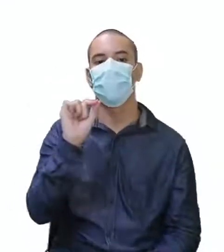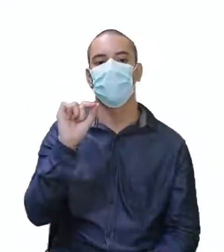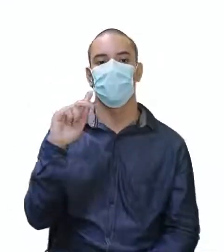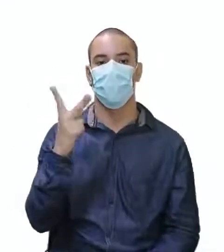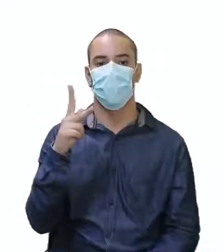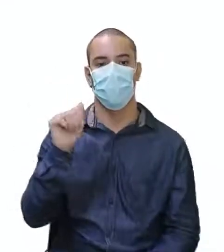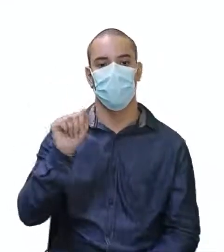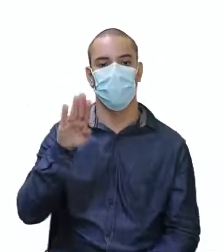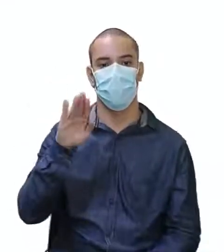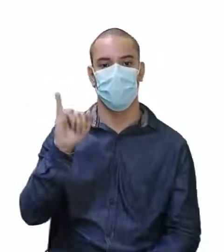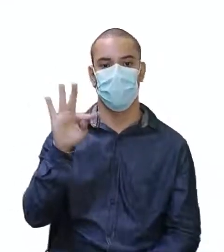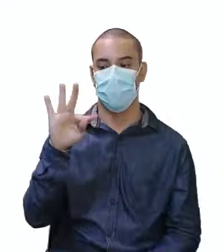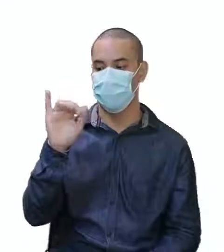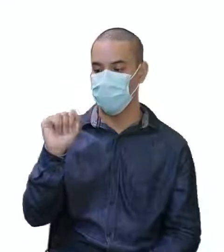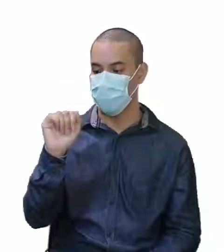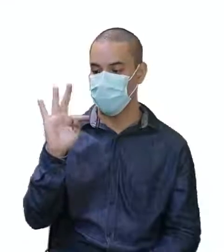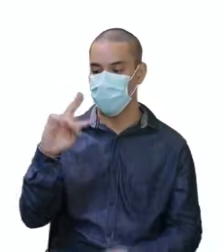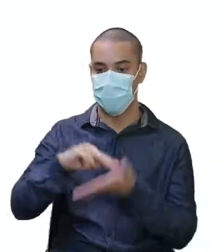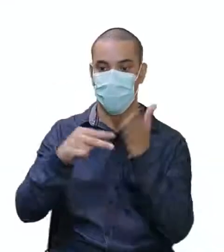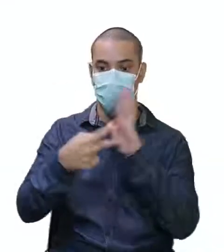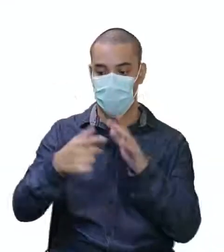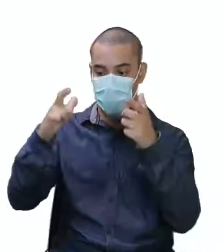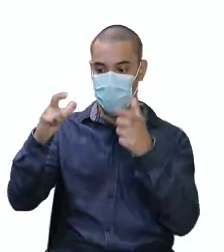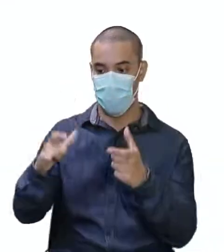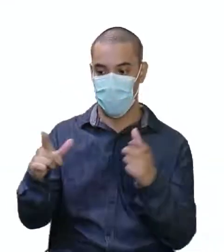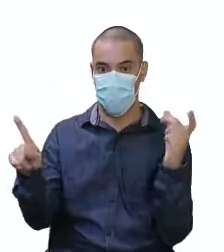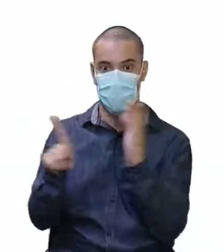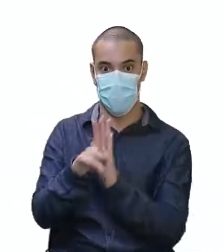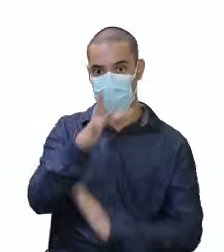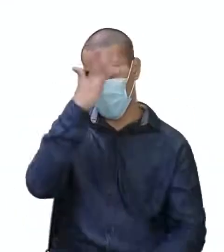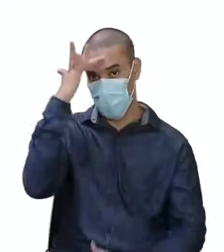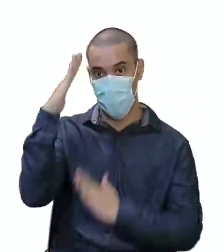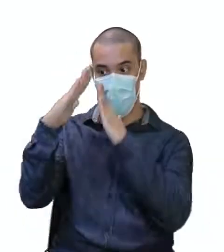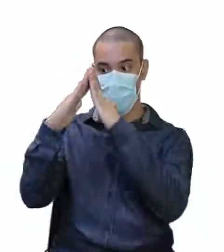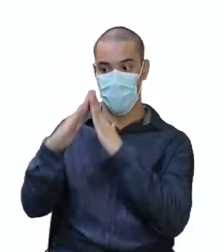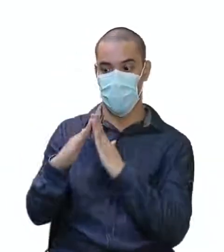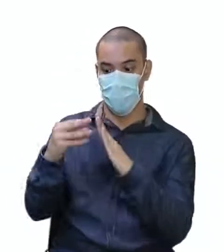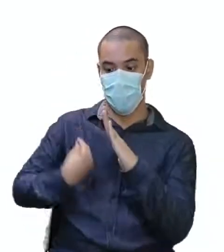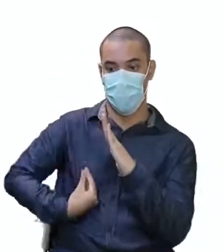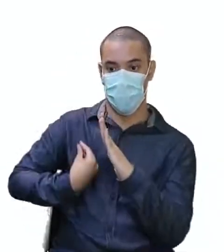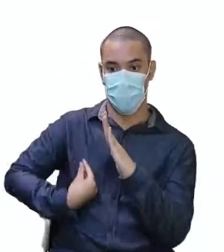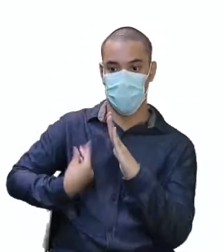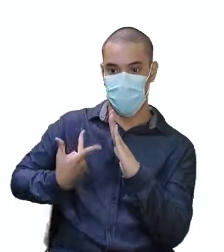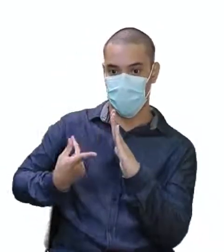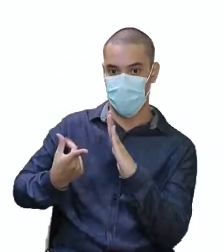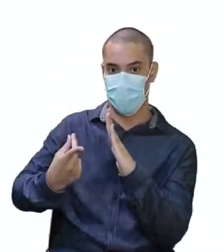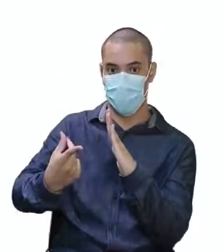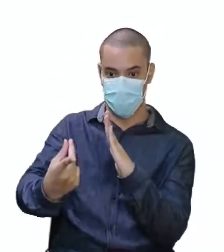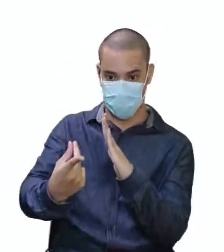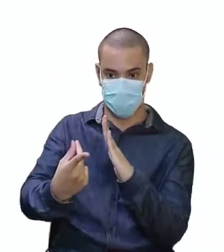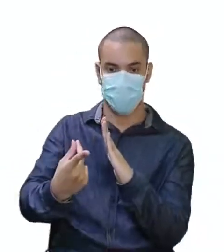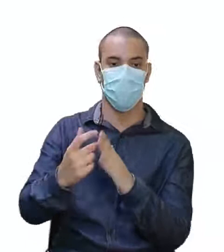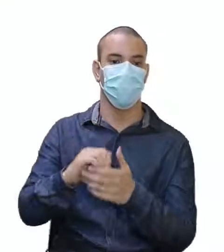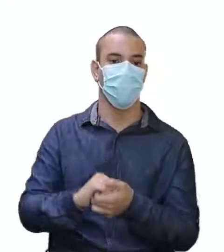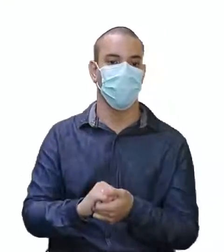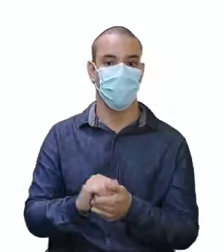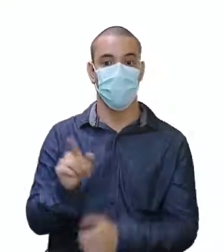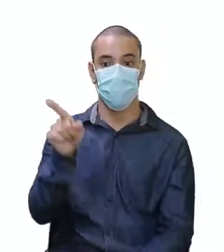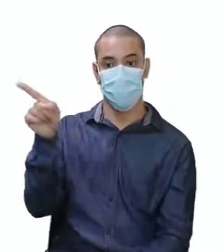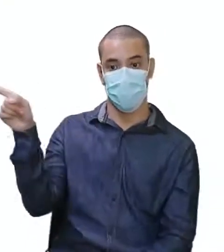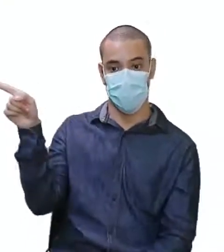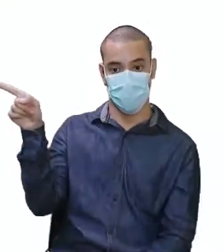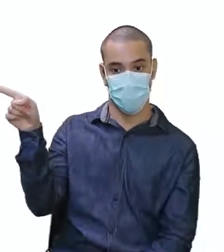basicamente falando, é o local onde aquele indivíduo mora, é onde ele vive no meio ambiente. O